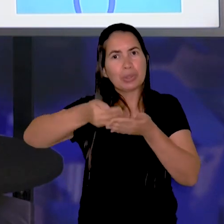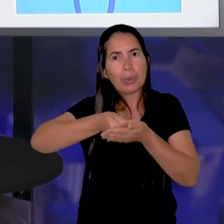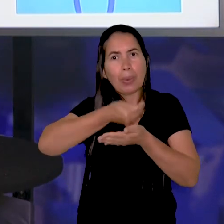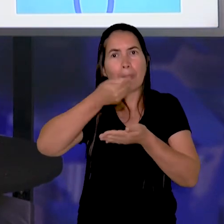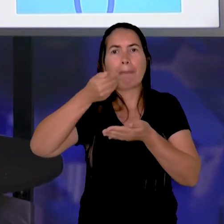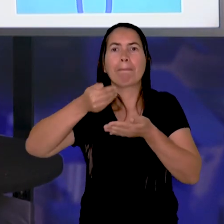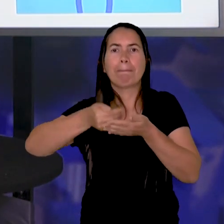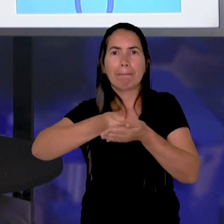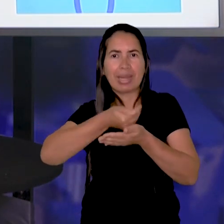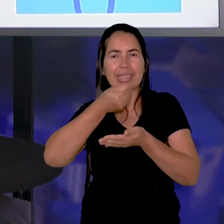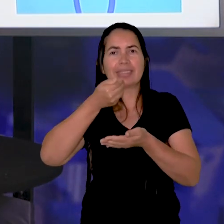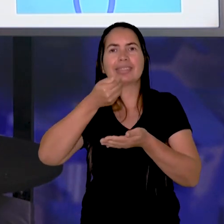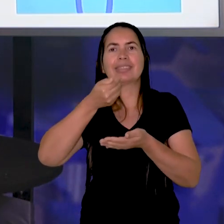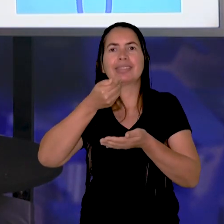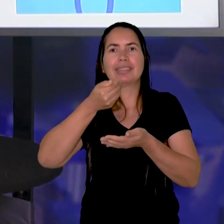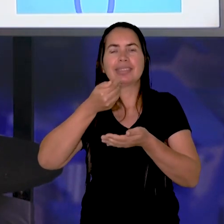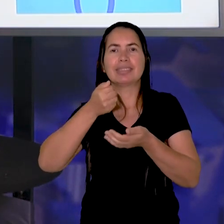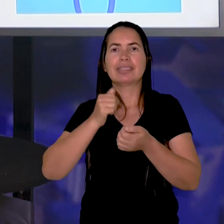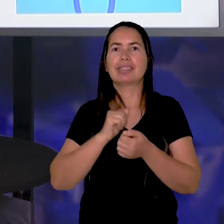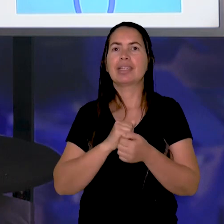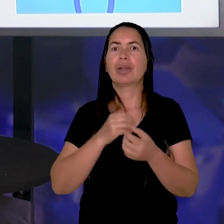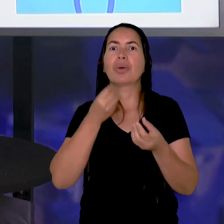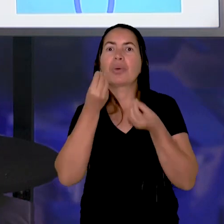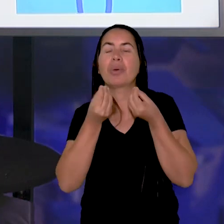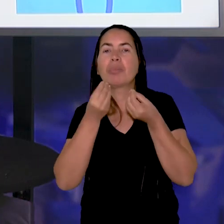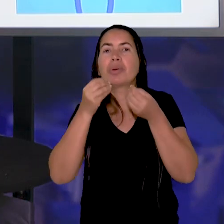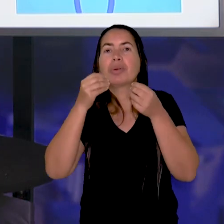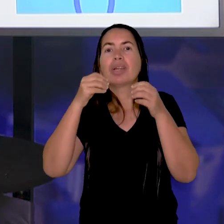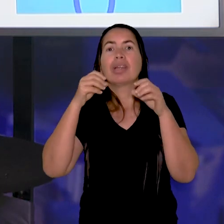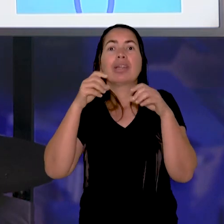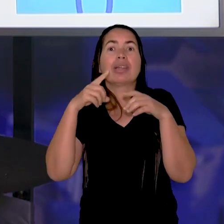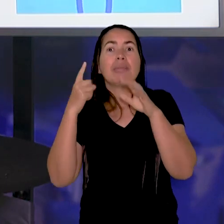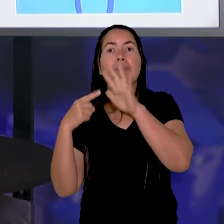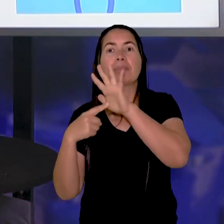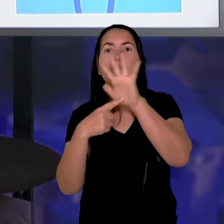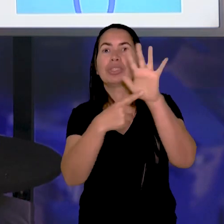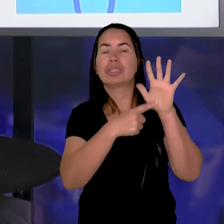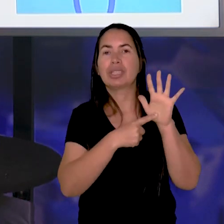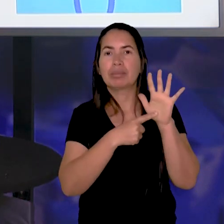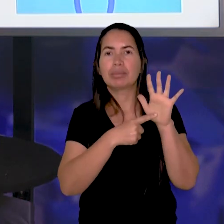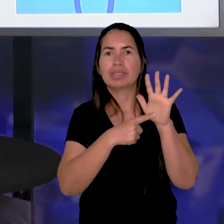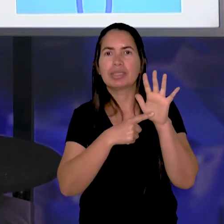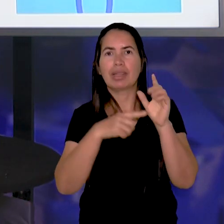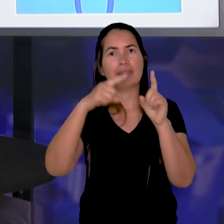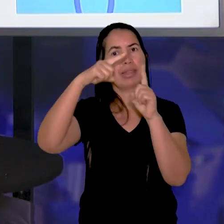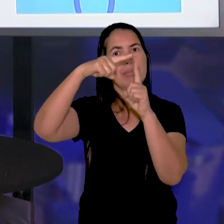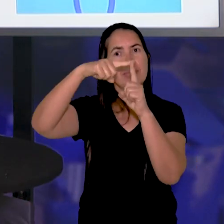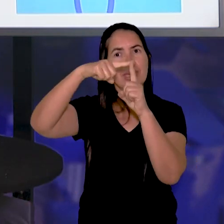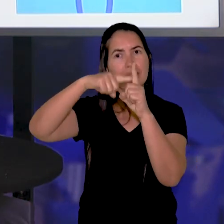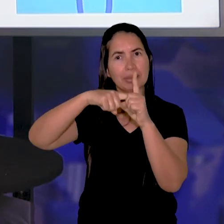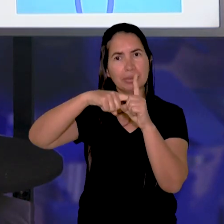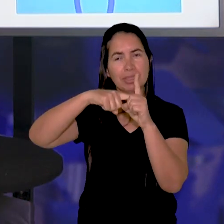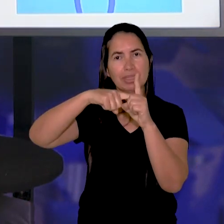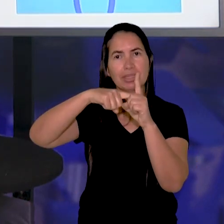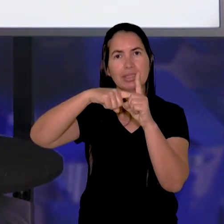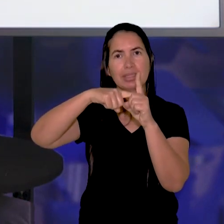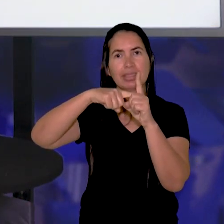sopa. Então, como nós podemos representar a temperatura?